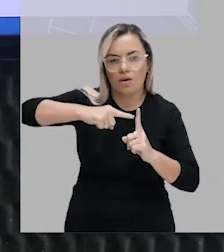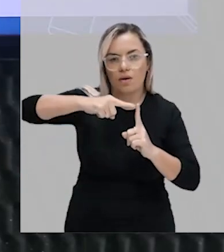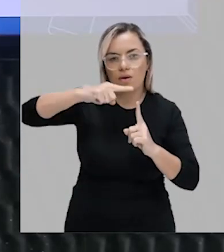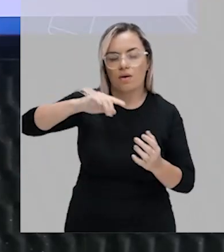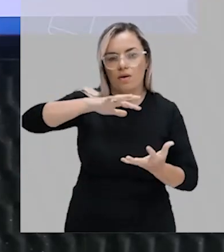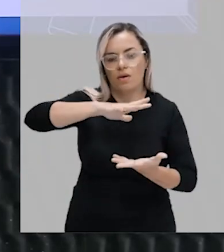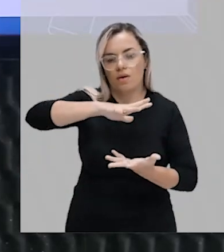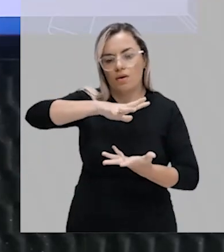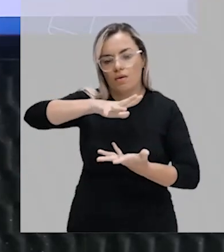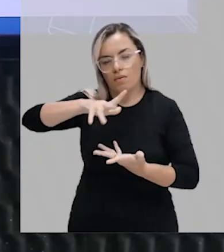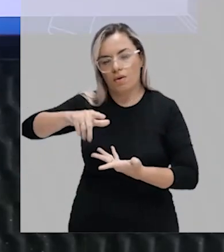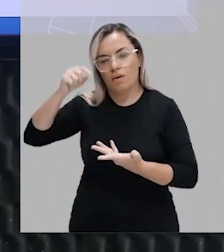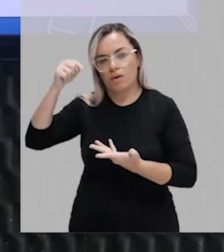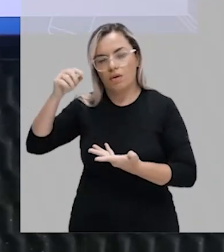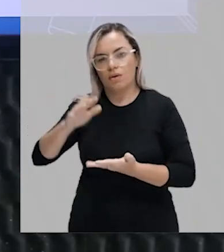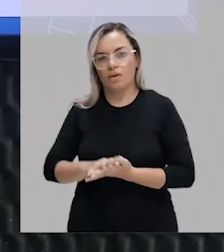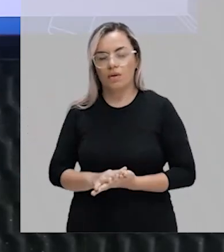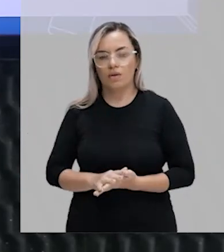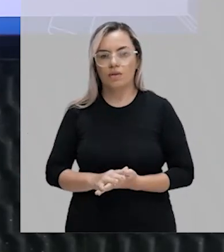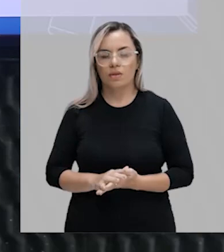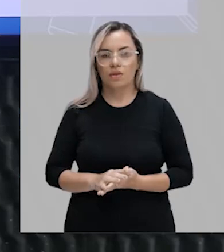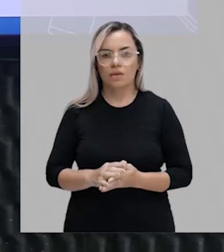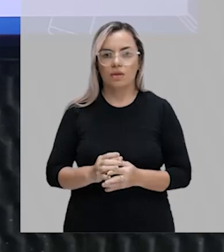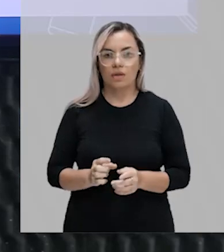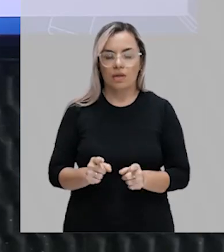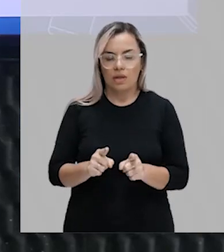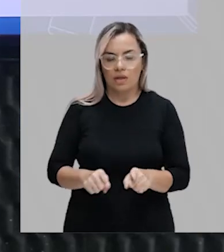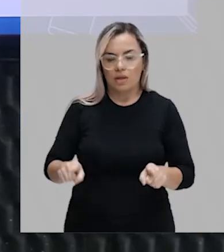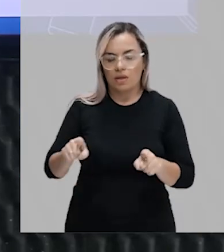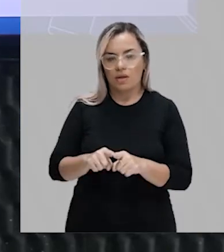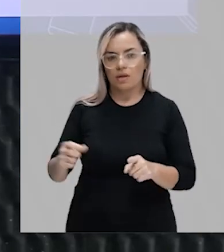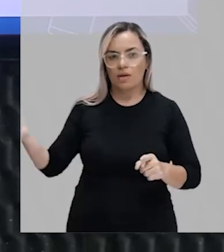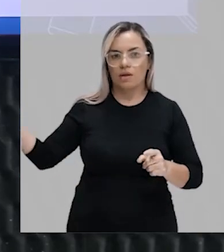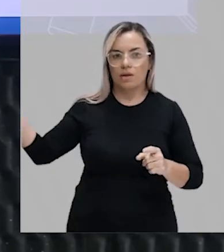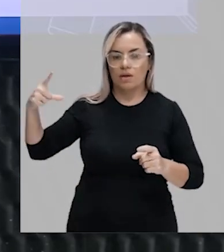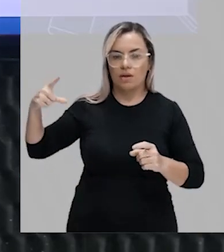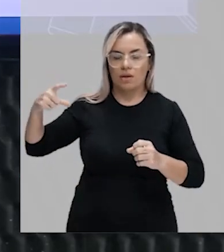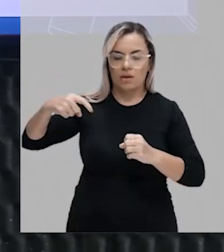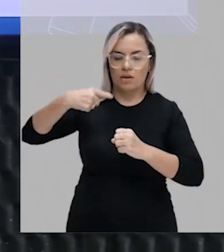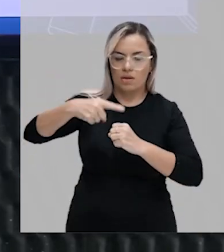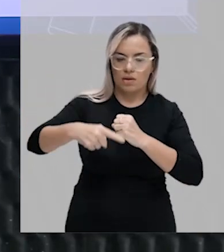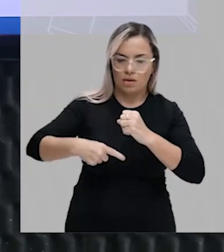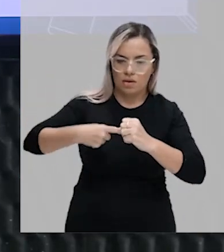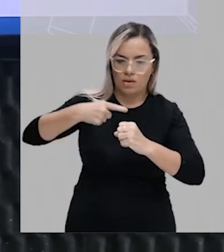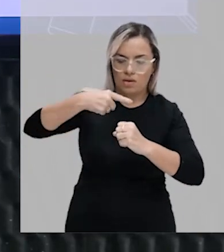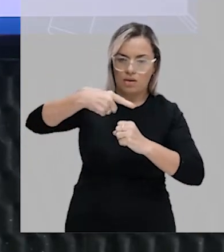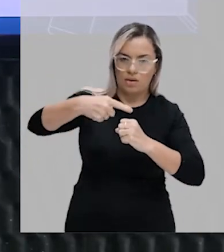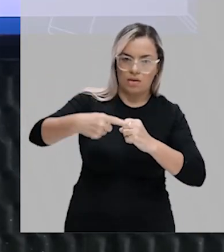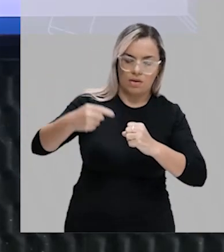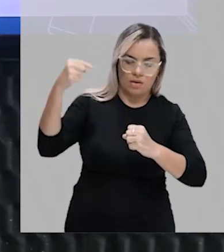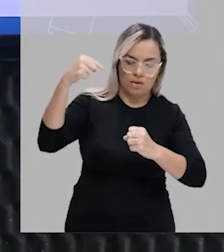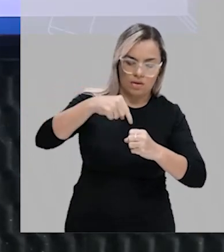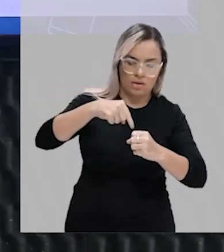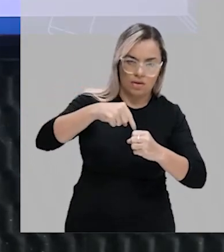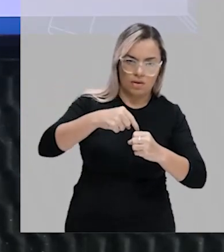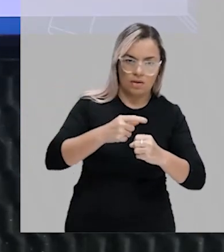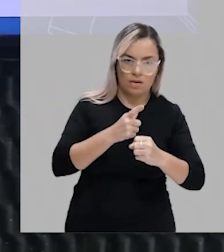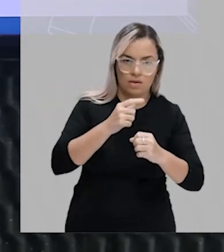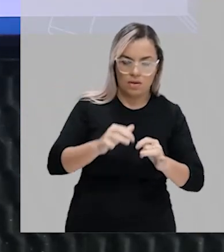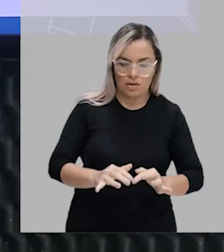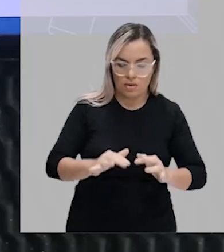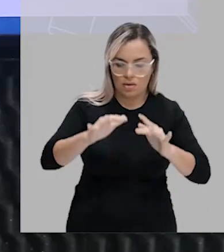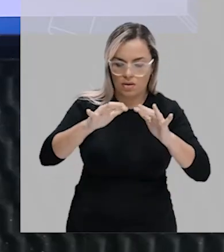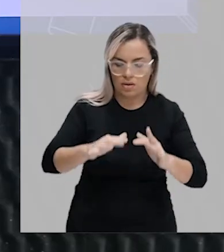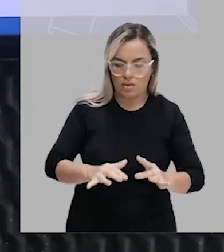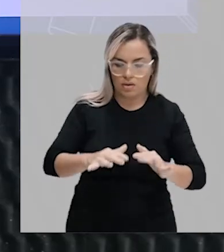e também das radiações solares. Fazia com que essa água evaporava e essa sopa nutritiva,